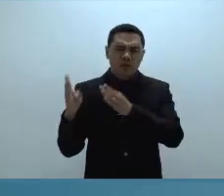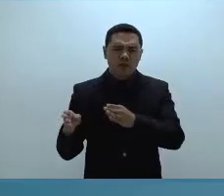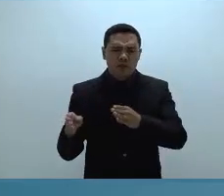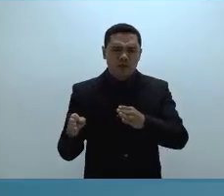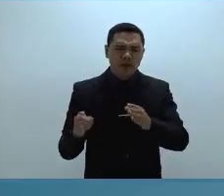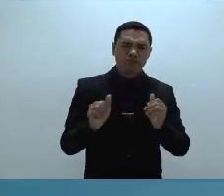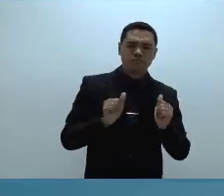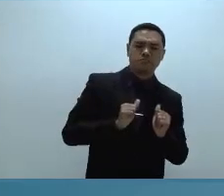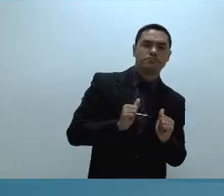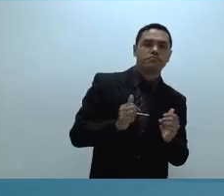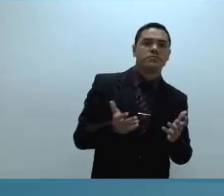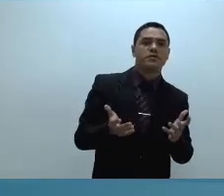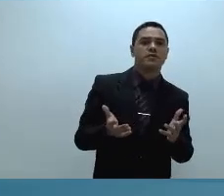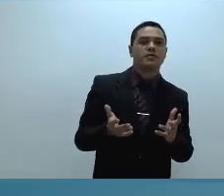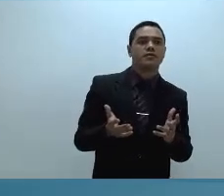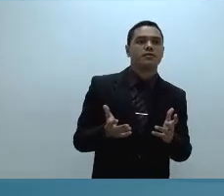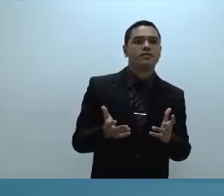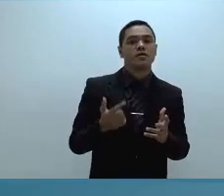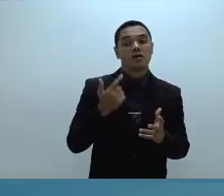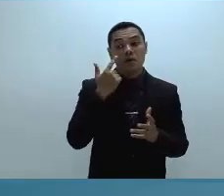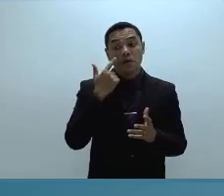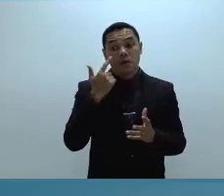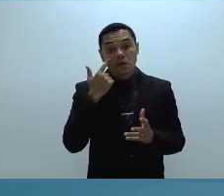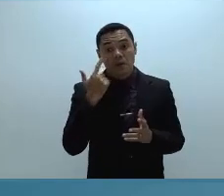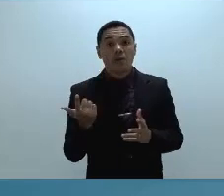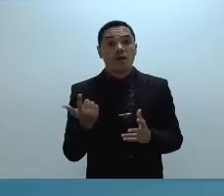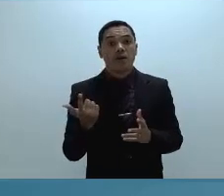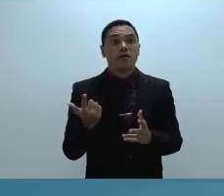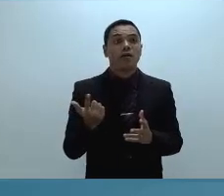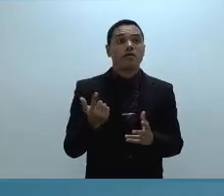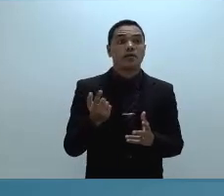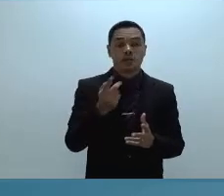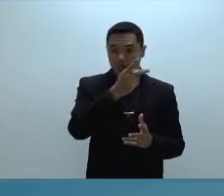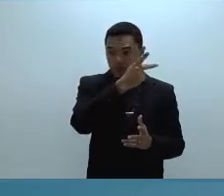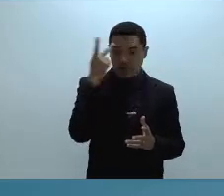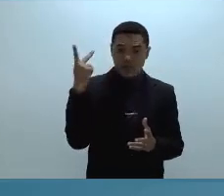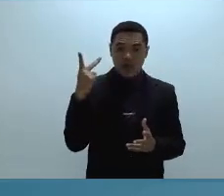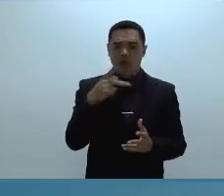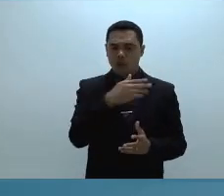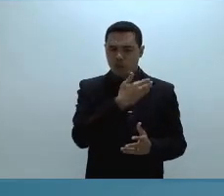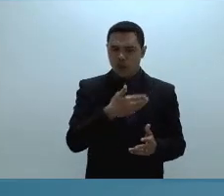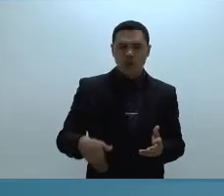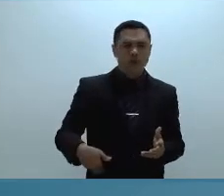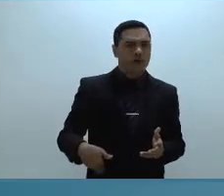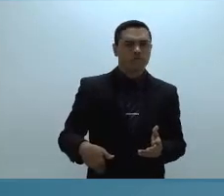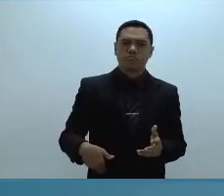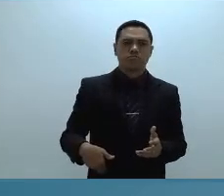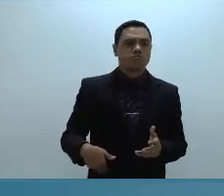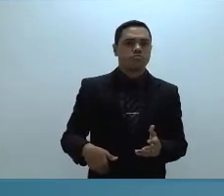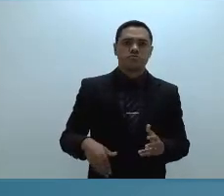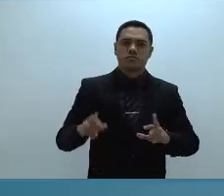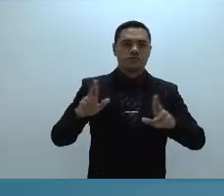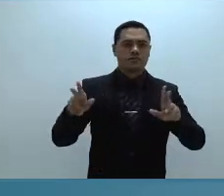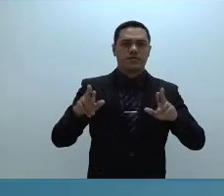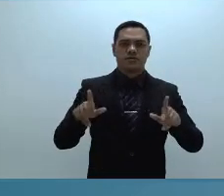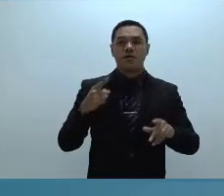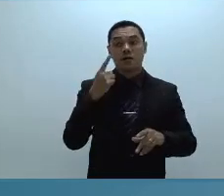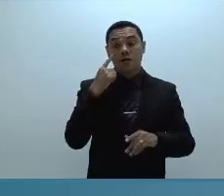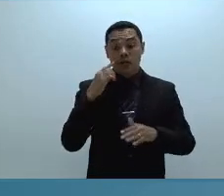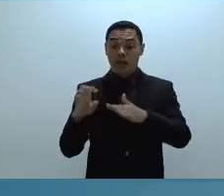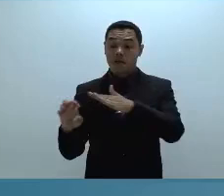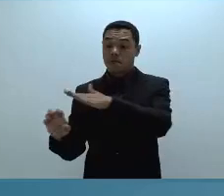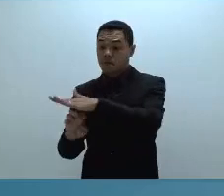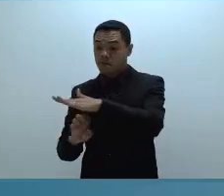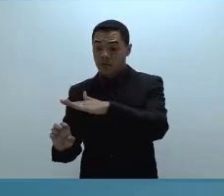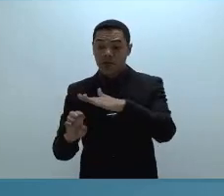vê agente público, você vê de um lado a Equatorial, de outro lado você vê a Aliança, são duas